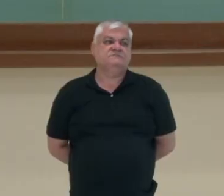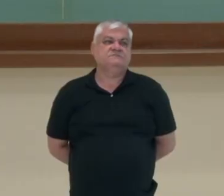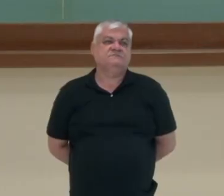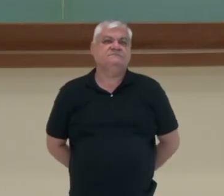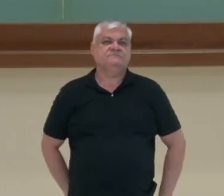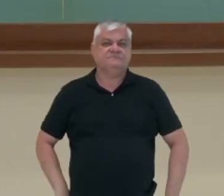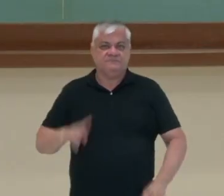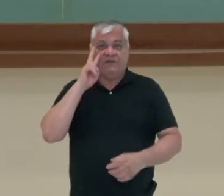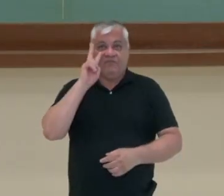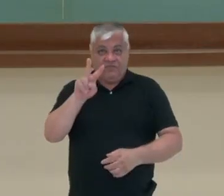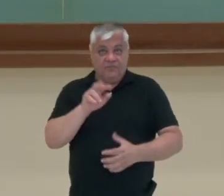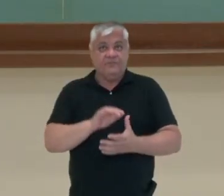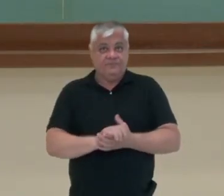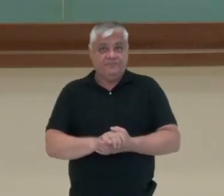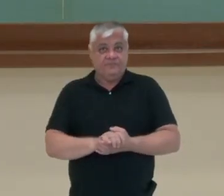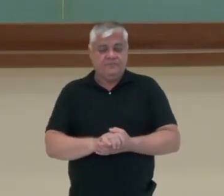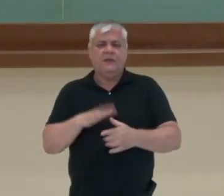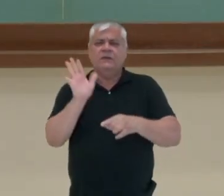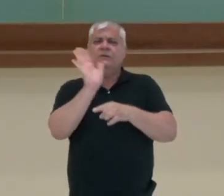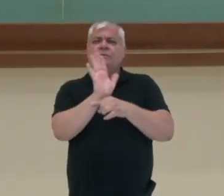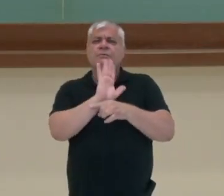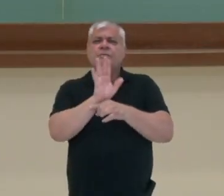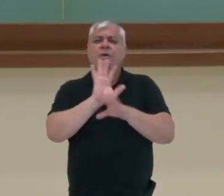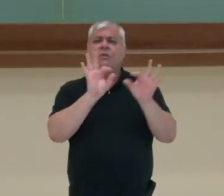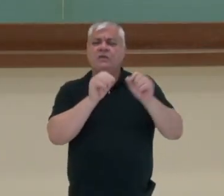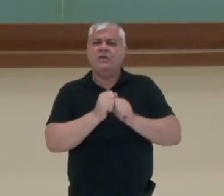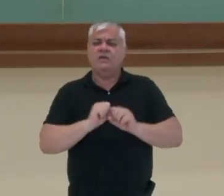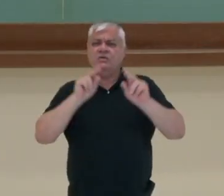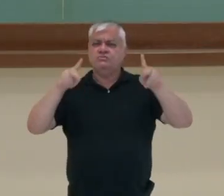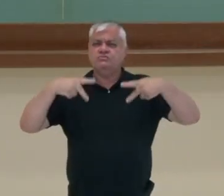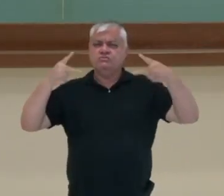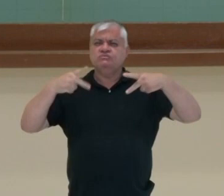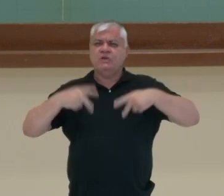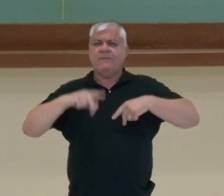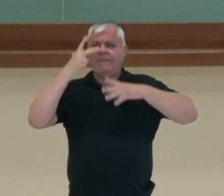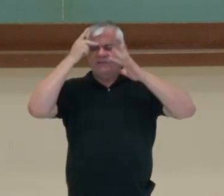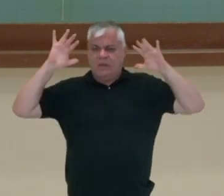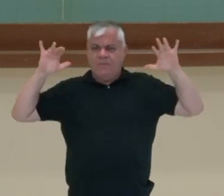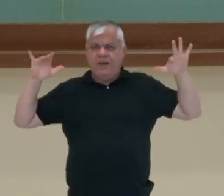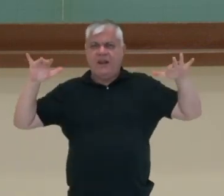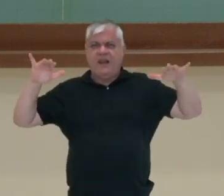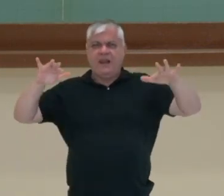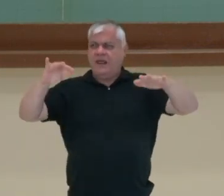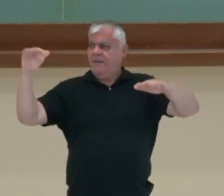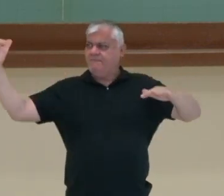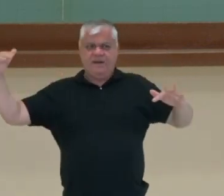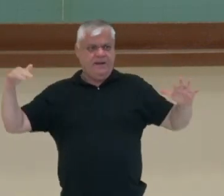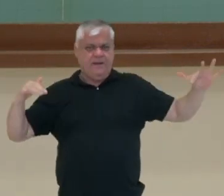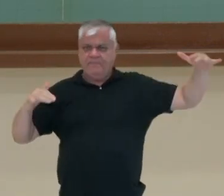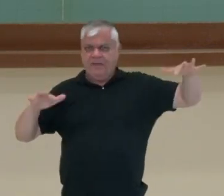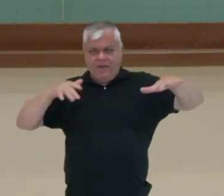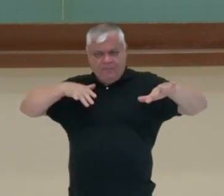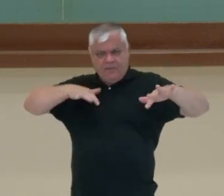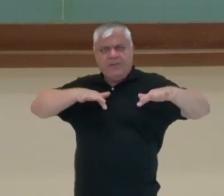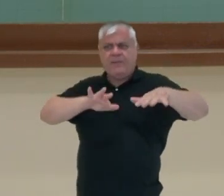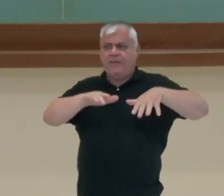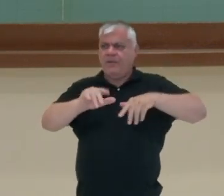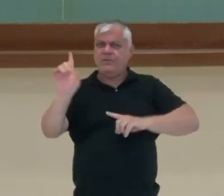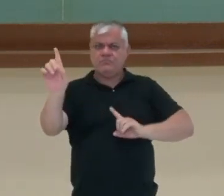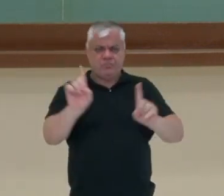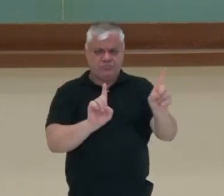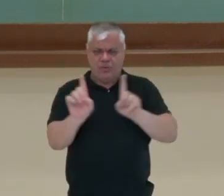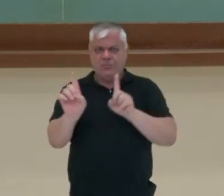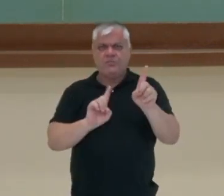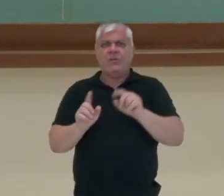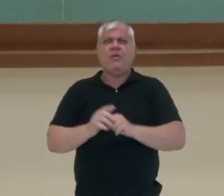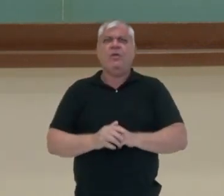Assistiram lá? O que vocês viram? Vocês viram, de repente, um shopping lotado, um monte de gente, aí de repente surge um músico aqui, surge um músico ali, surge mais uma pessoa aqui, mais outra pessoa ali,